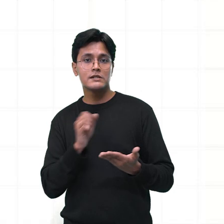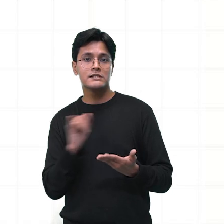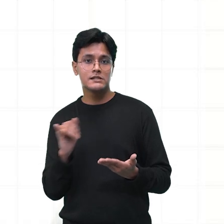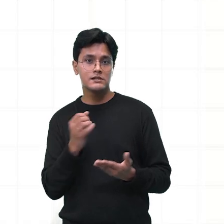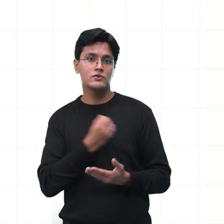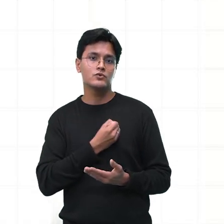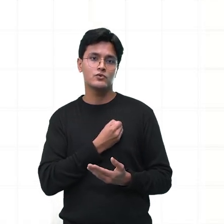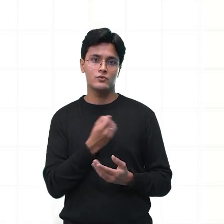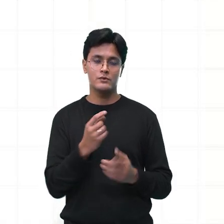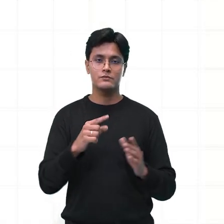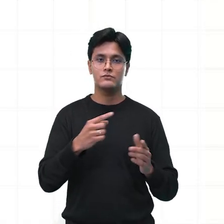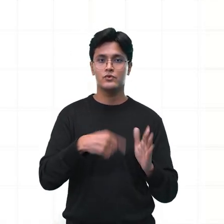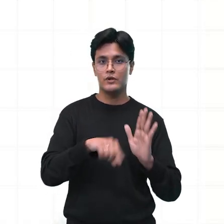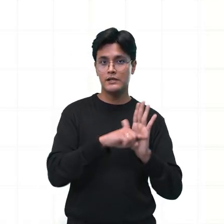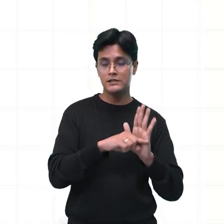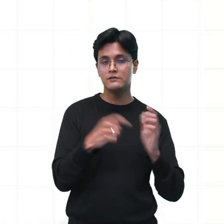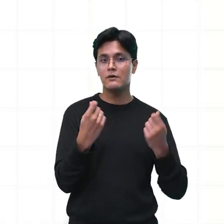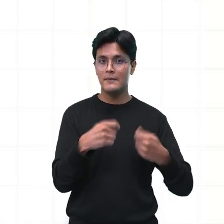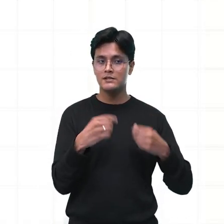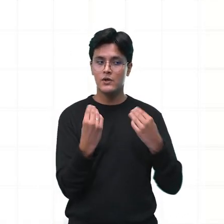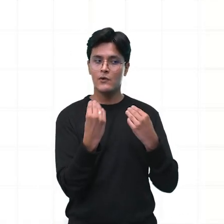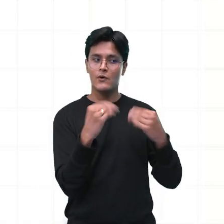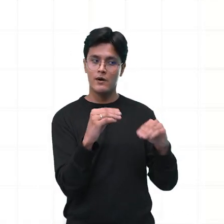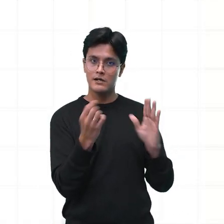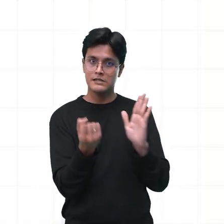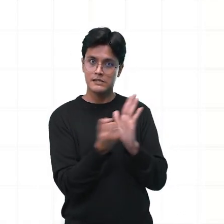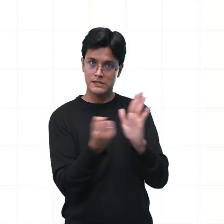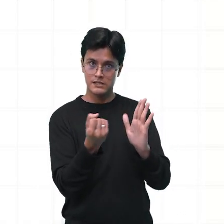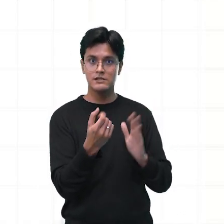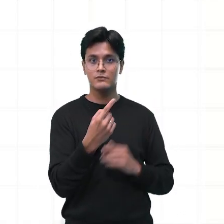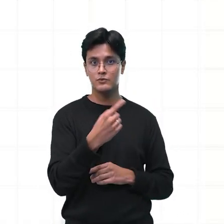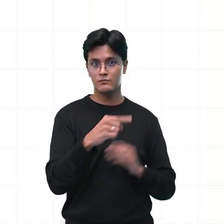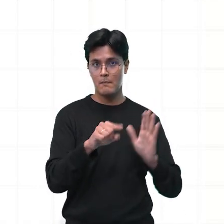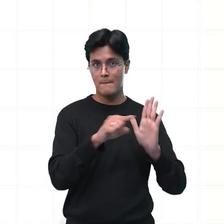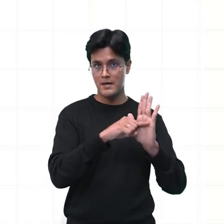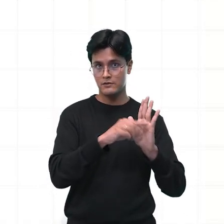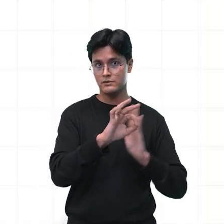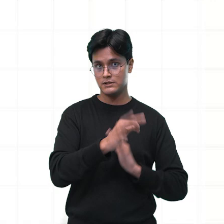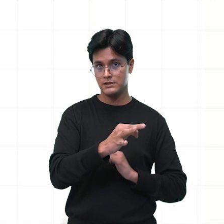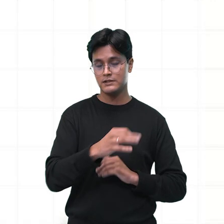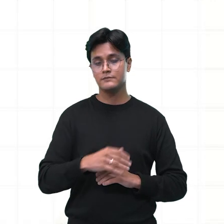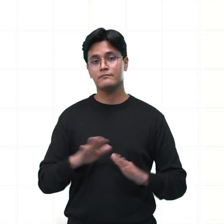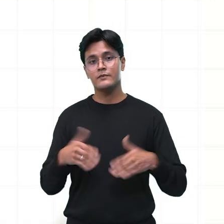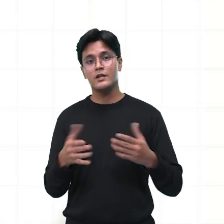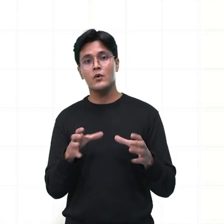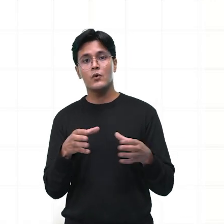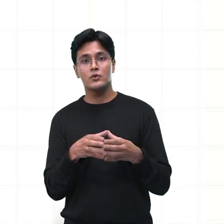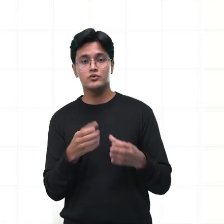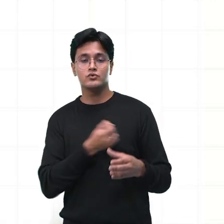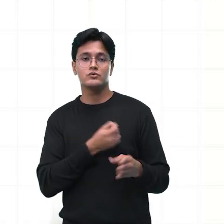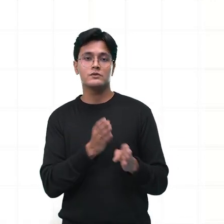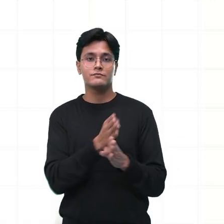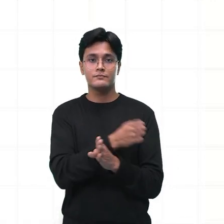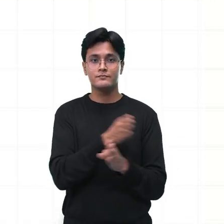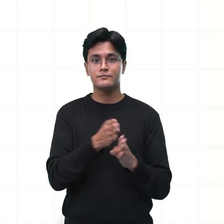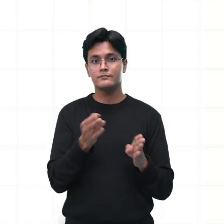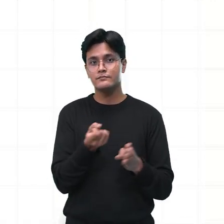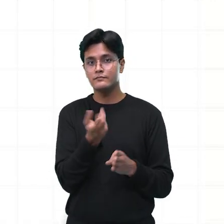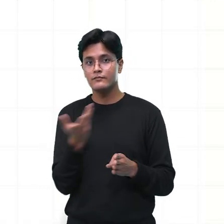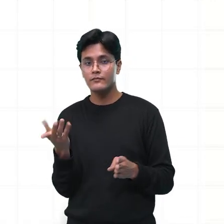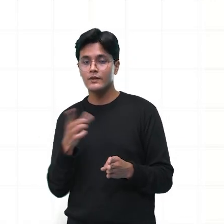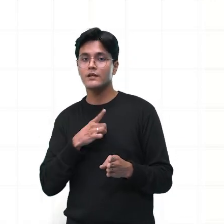você precisa colocar o menos na frente dele, tá? Então, o conjunto dos números inteiros é formado pelos